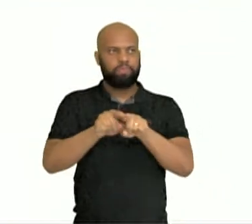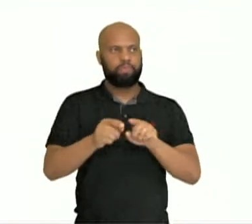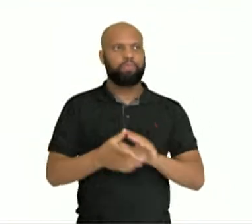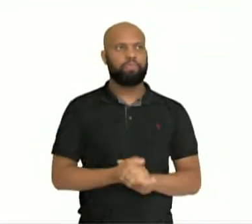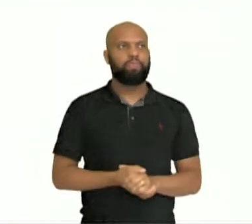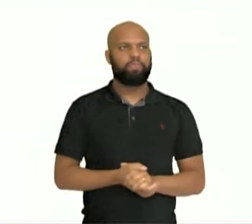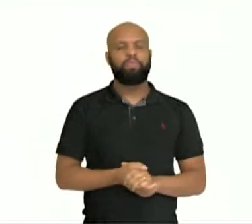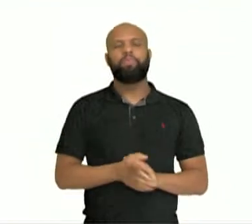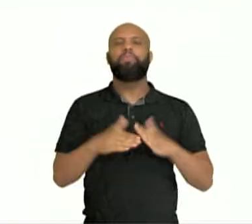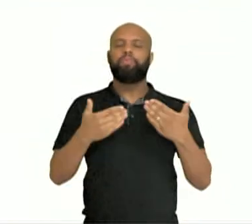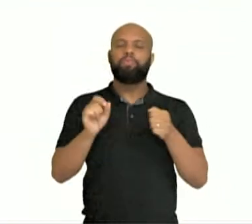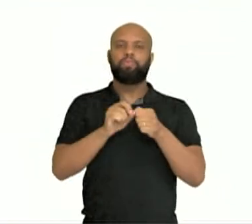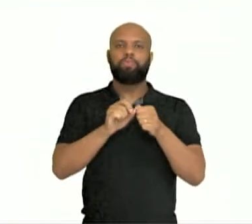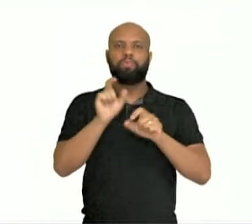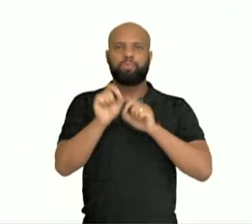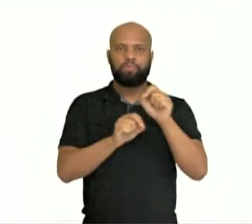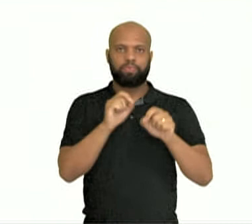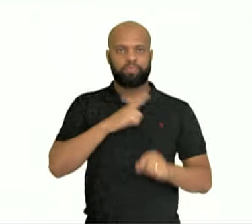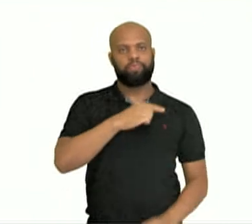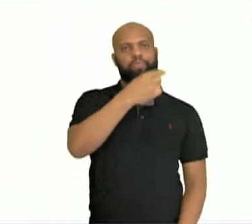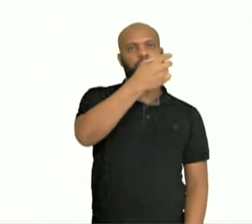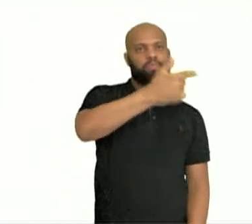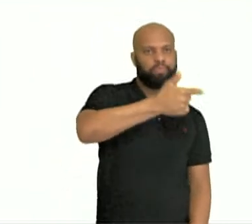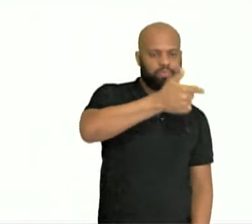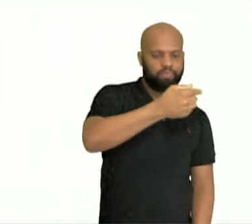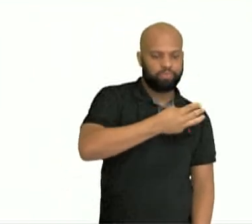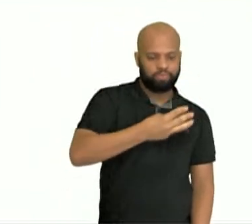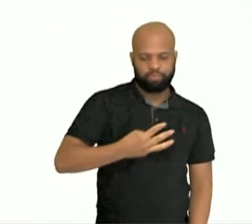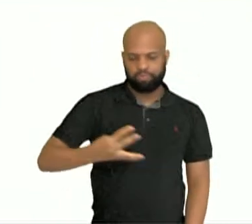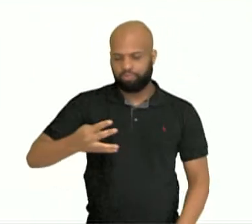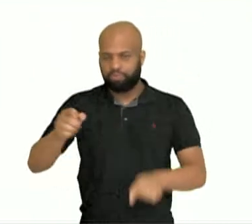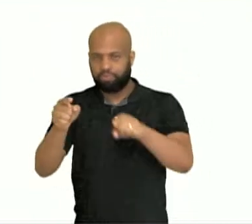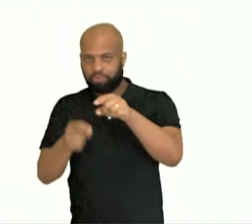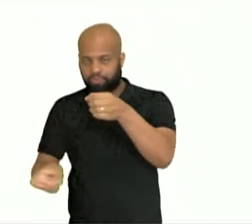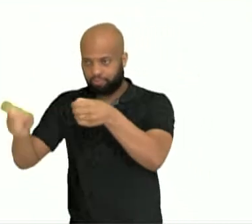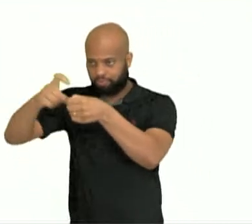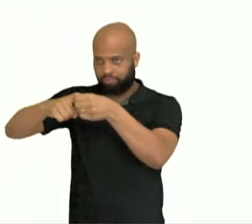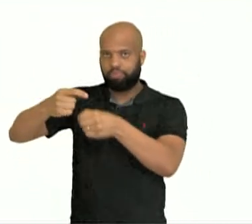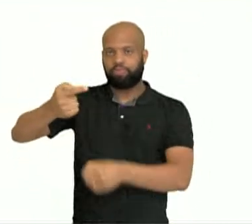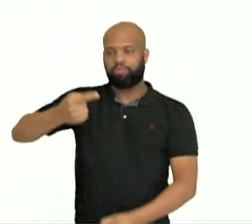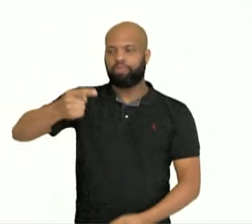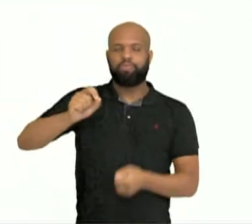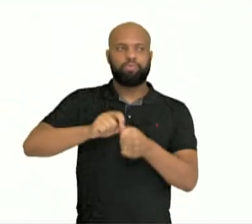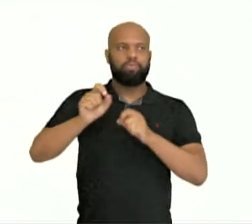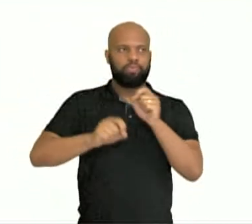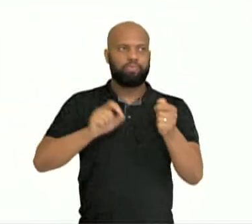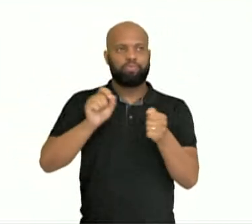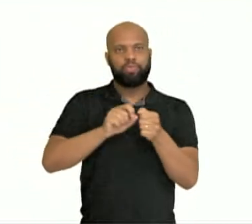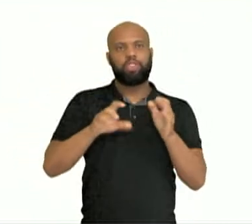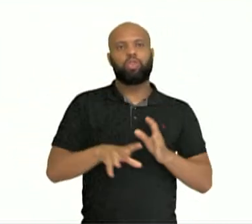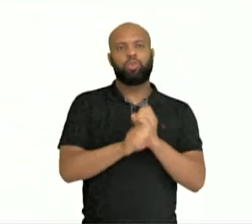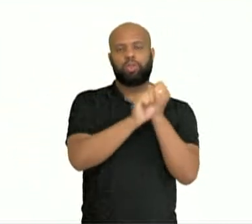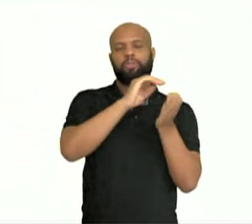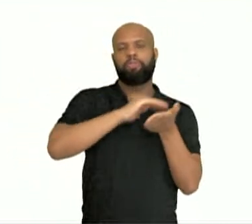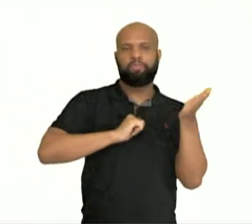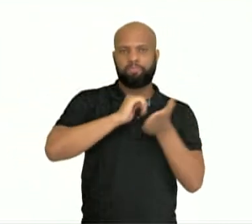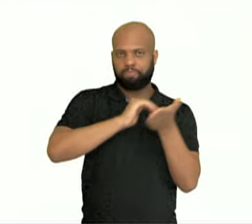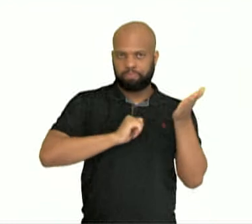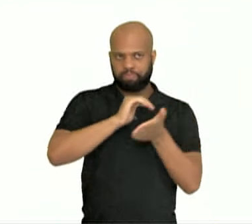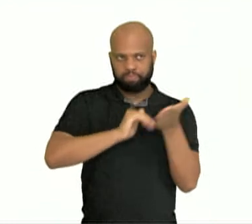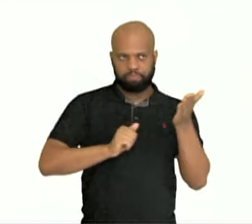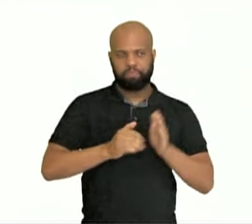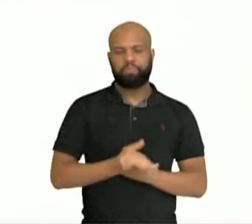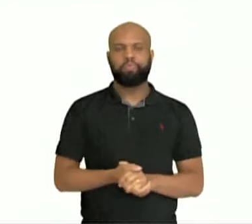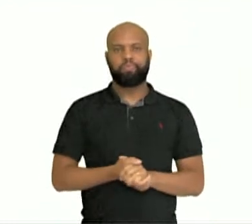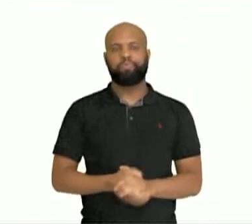Então, para fazer a redução de ângulos ao primeiro quadrante, nós vamos fazer a diferença desse ângulo com o ângulo que está indicado